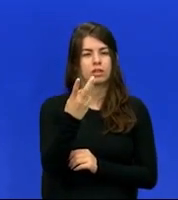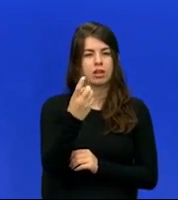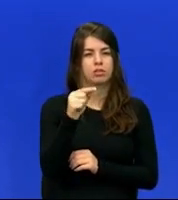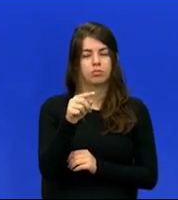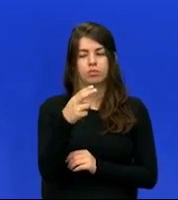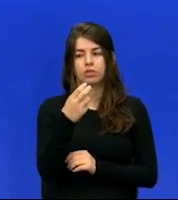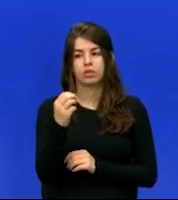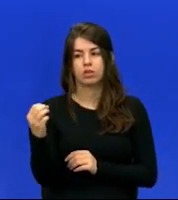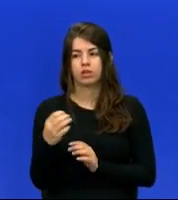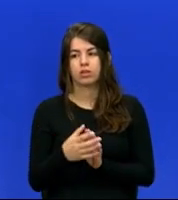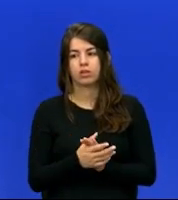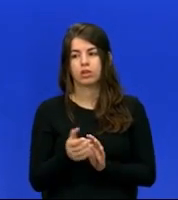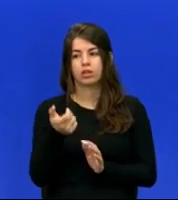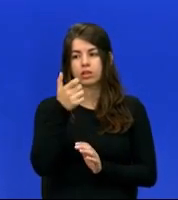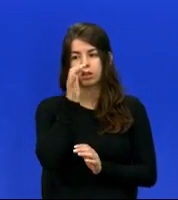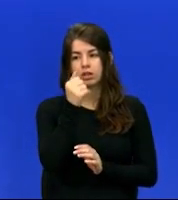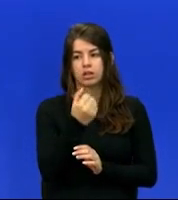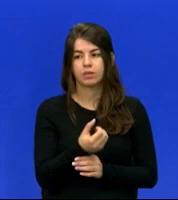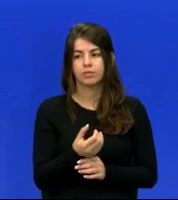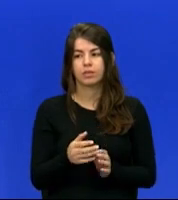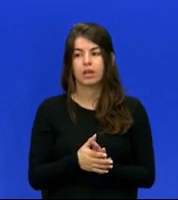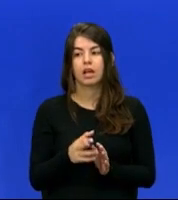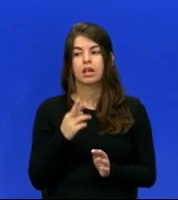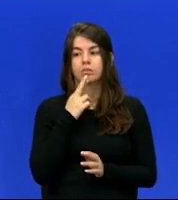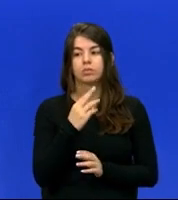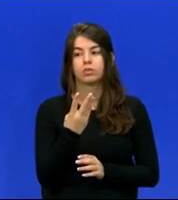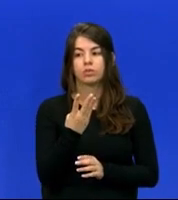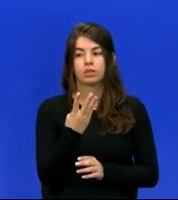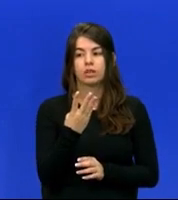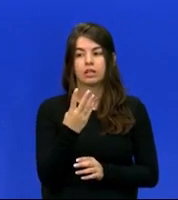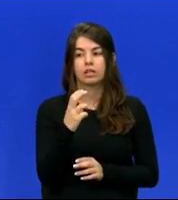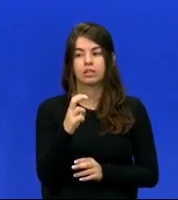é 0,7967, totalizando